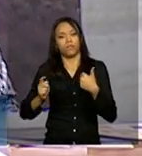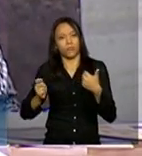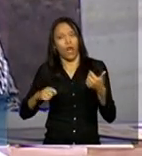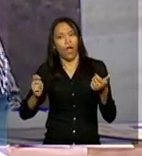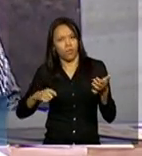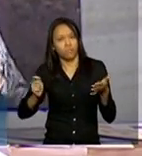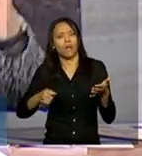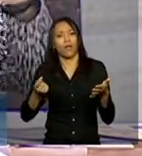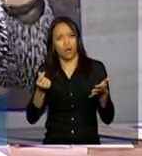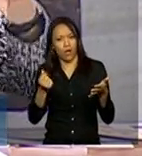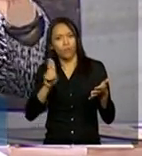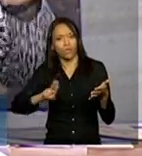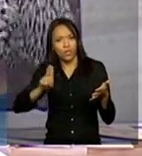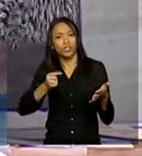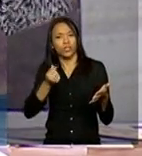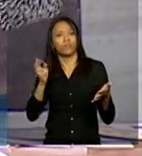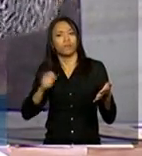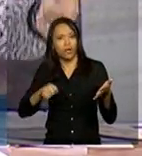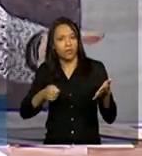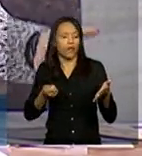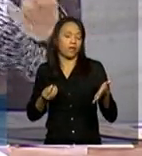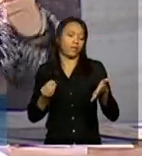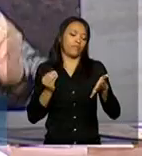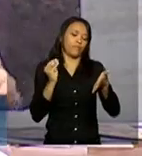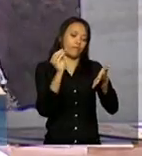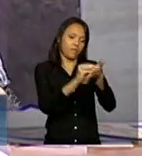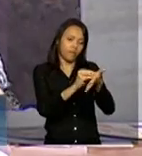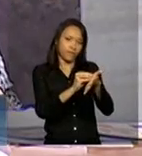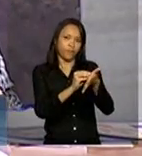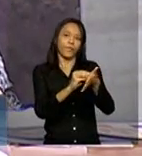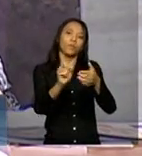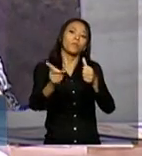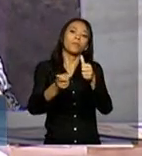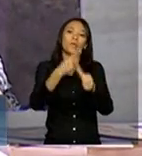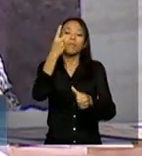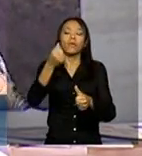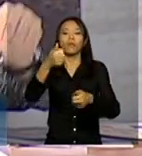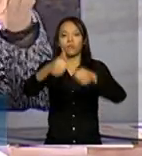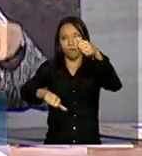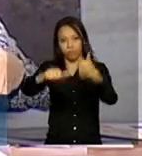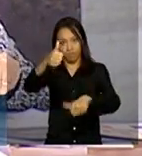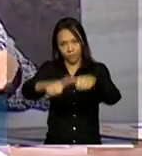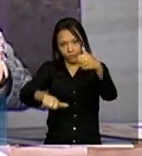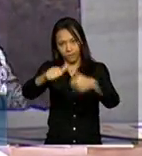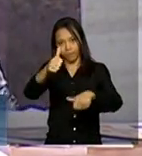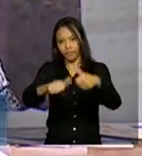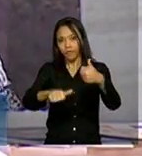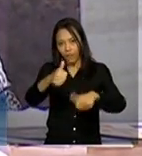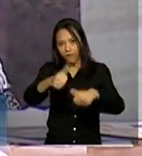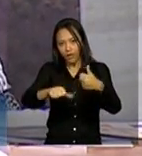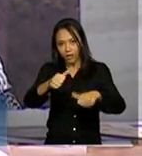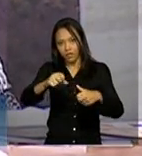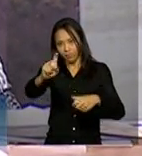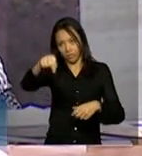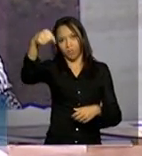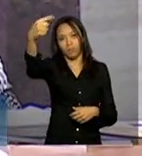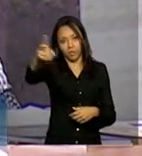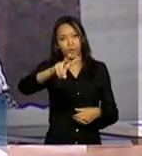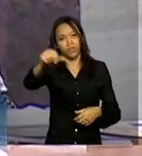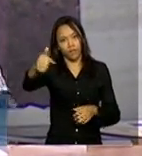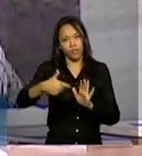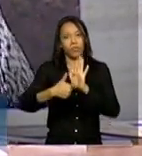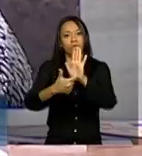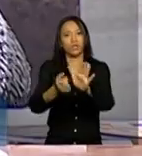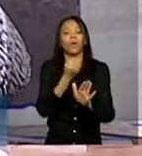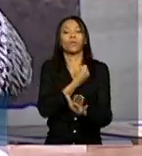a respeito desse número. É normal, no primeiro balanço do ciclo subsequente, a gente apresentar o número